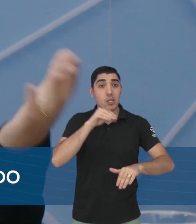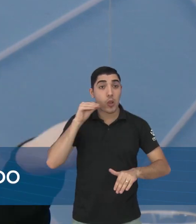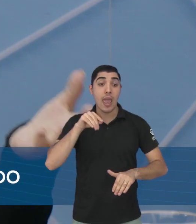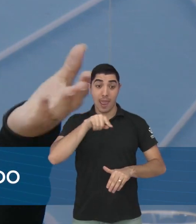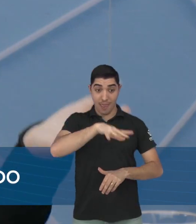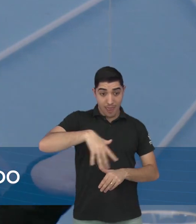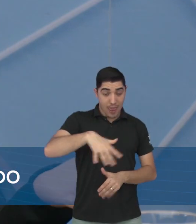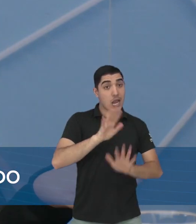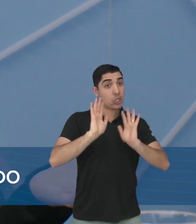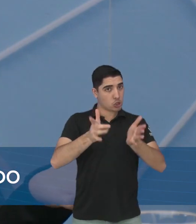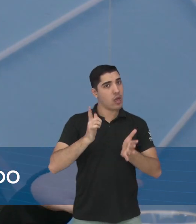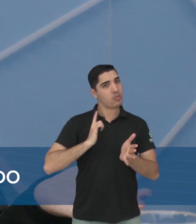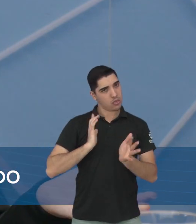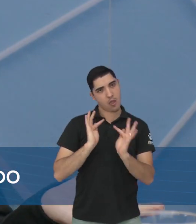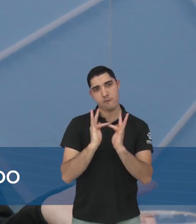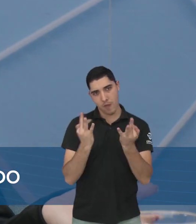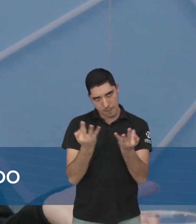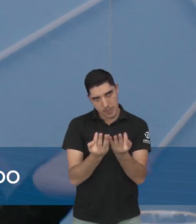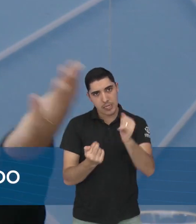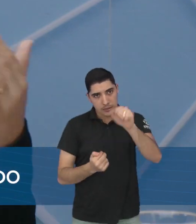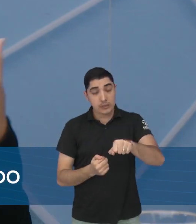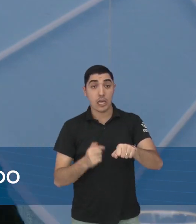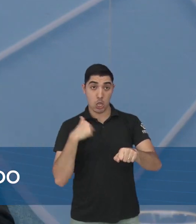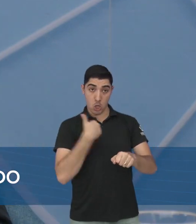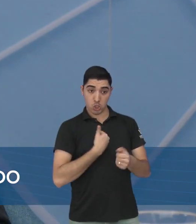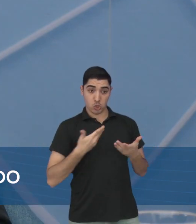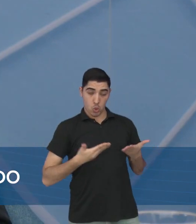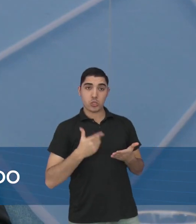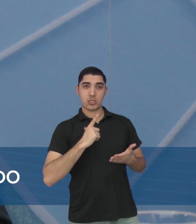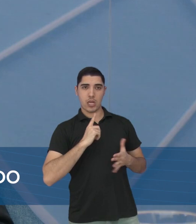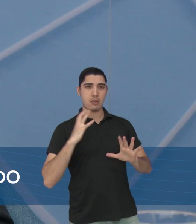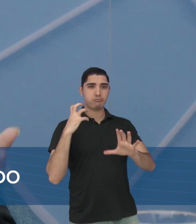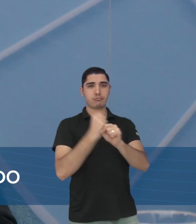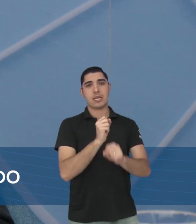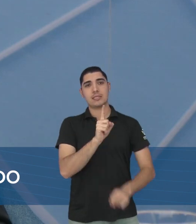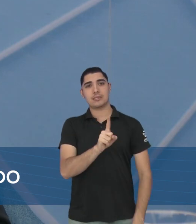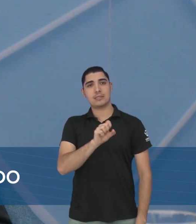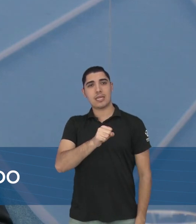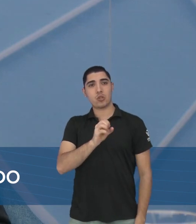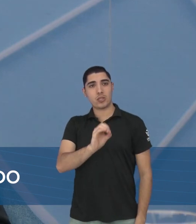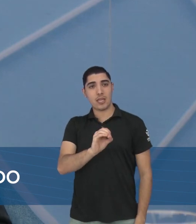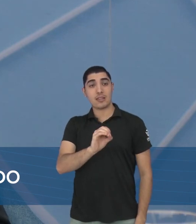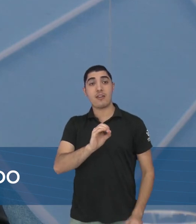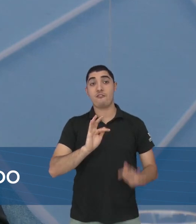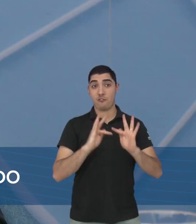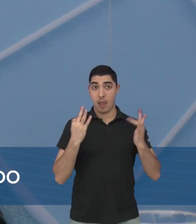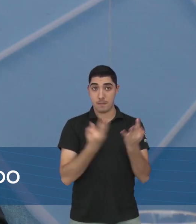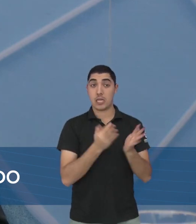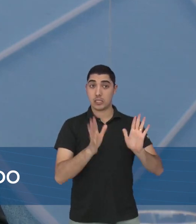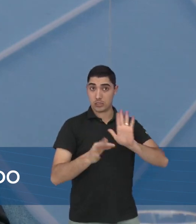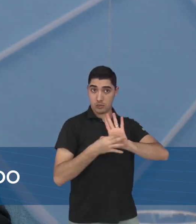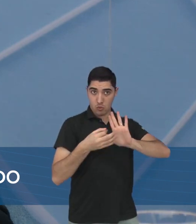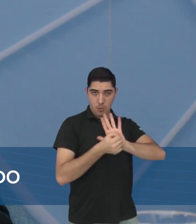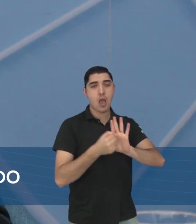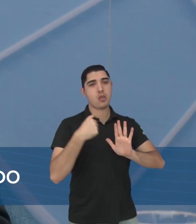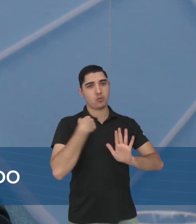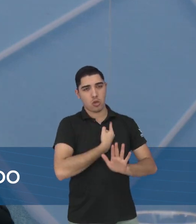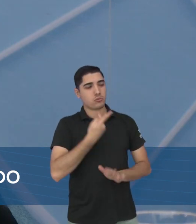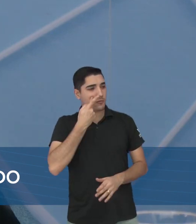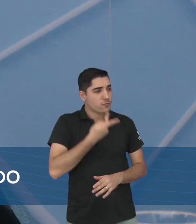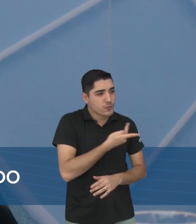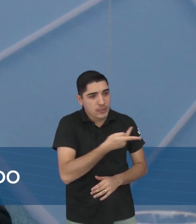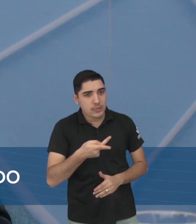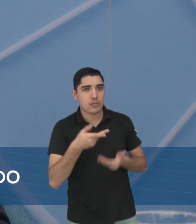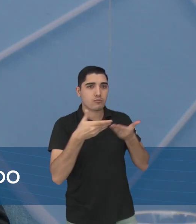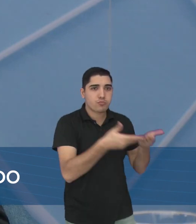crianças e adolescentes têm as famílias, né? Então, a gente também realiza um trabalho com famílias. Hoje nós temos 180 famílias cadastradas, né? Procuro fazer